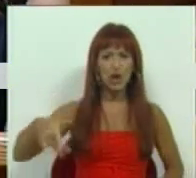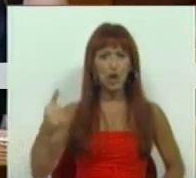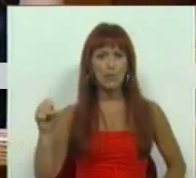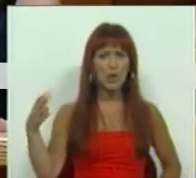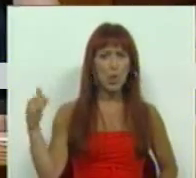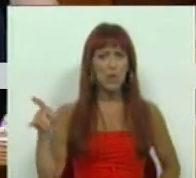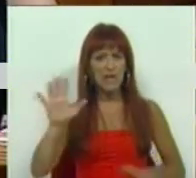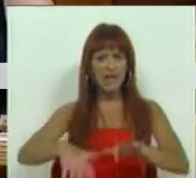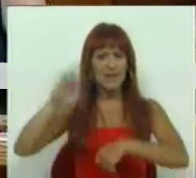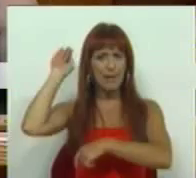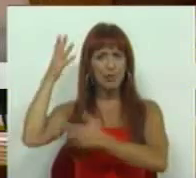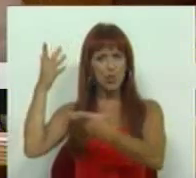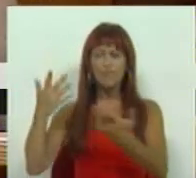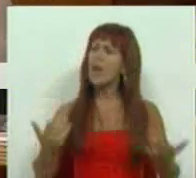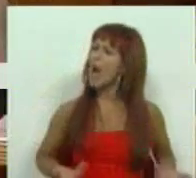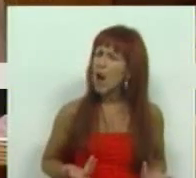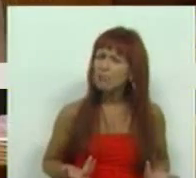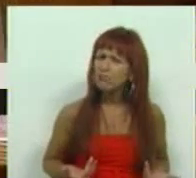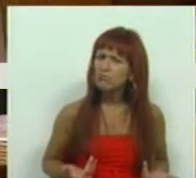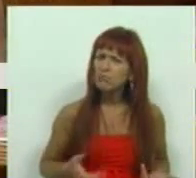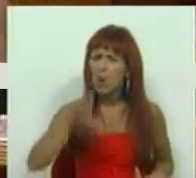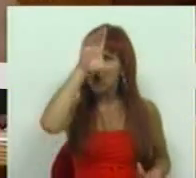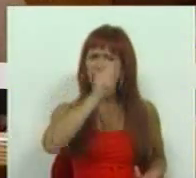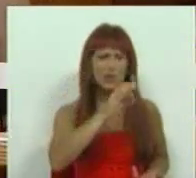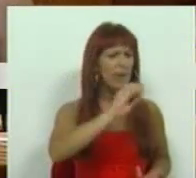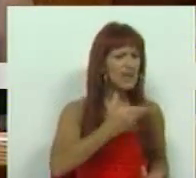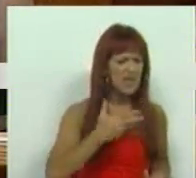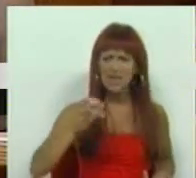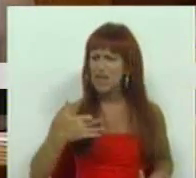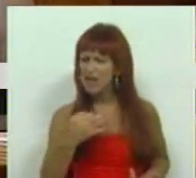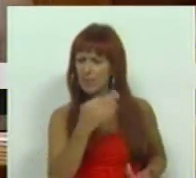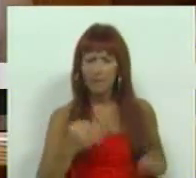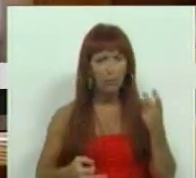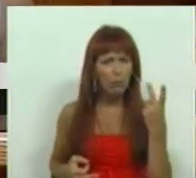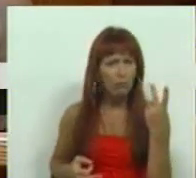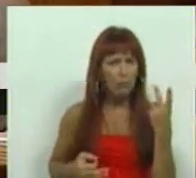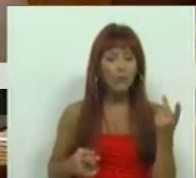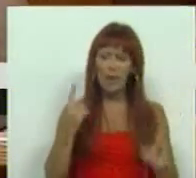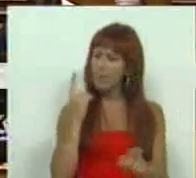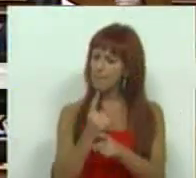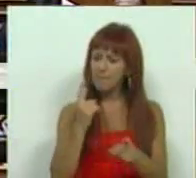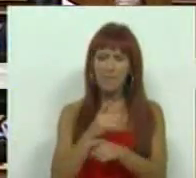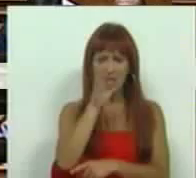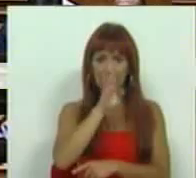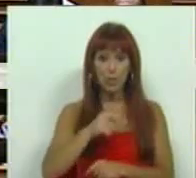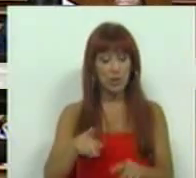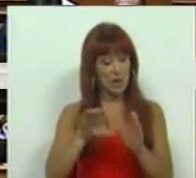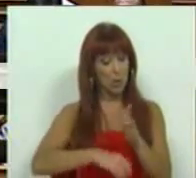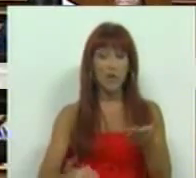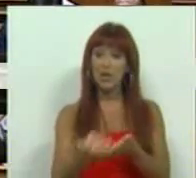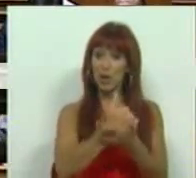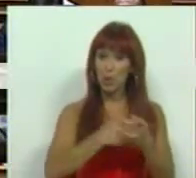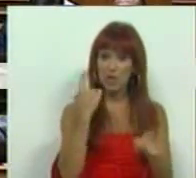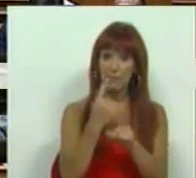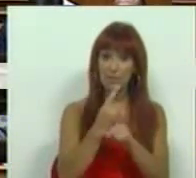15/2011 da Assembleia da República. Pois agora, o governo do PSD e do CDS mantém a aplicação da condição de